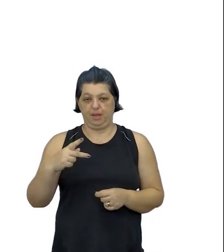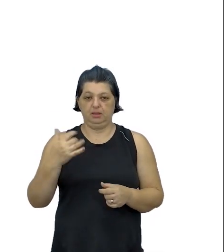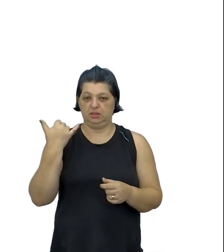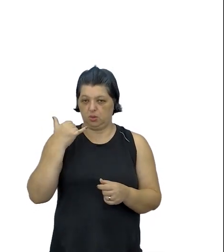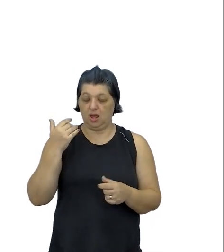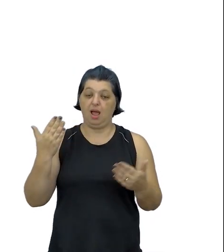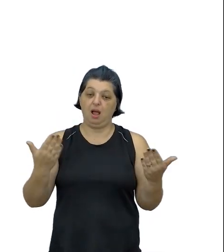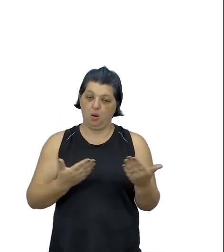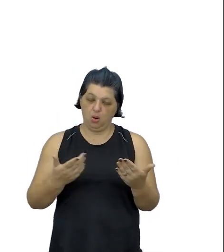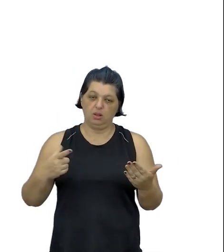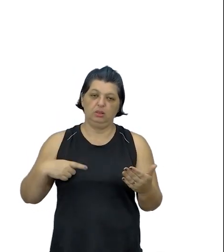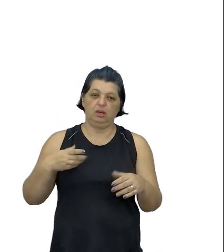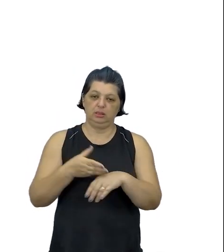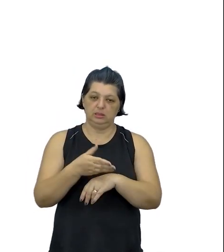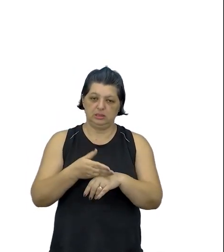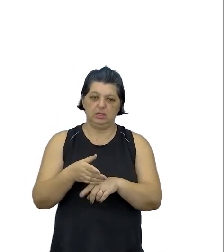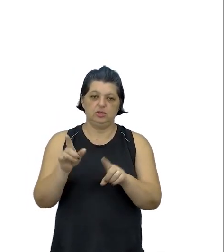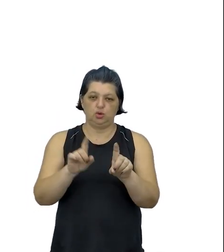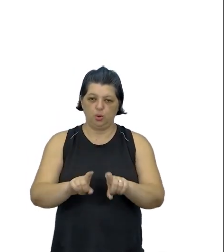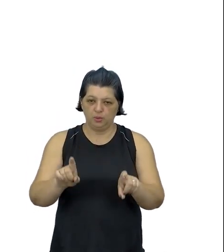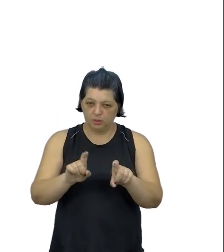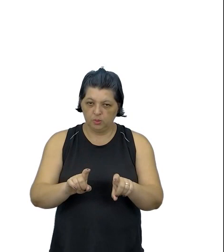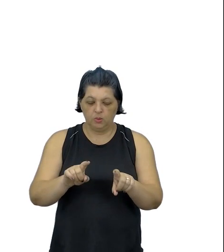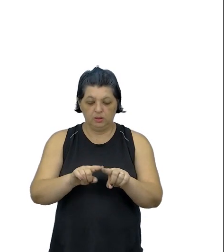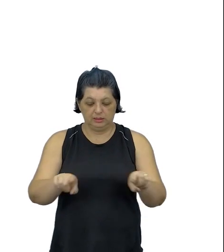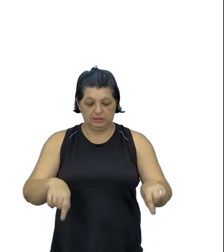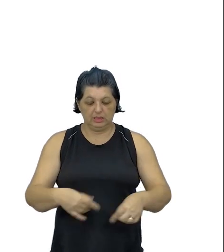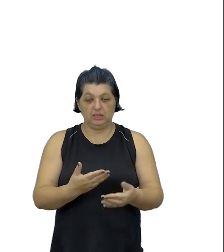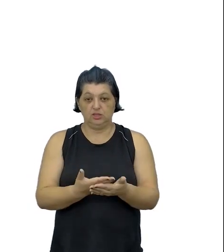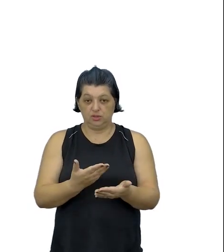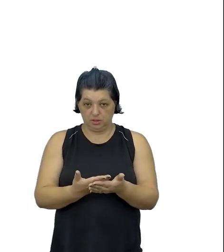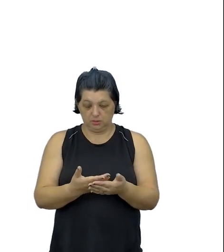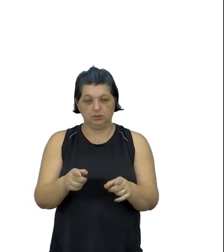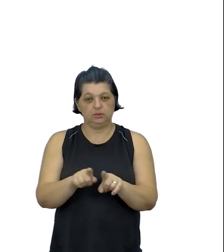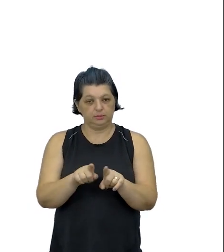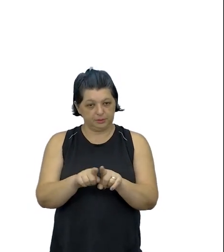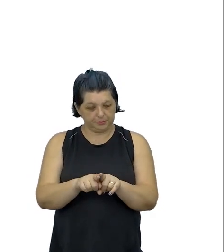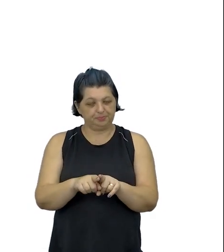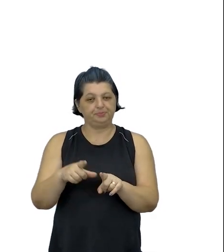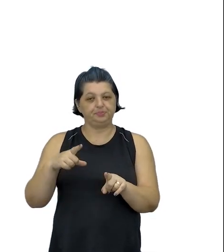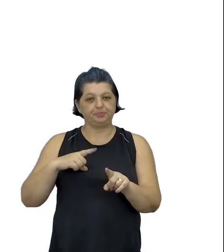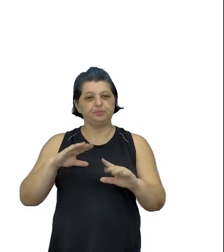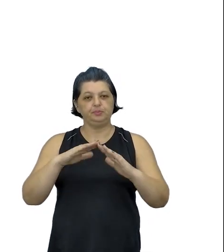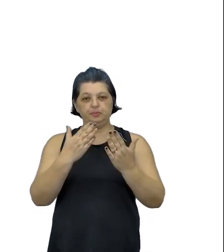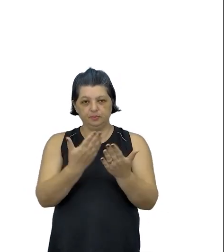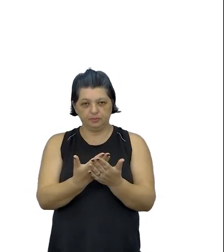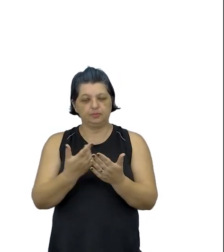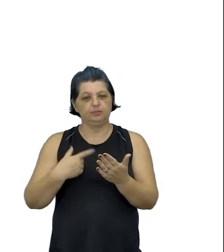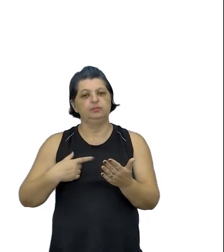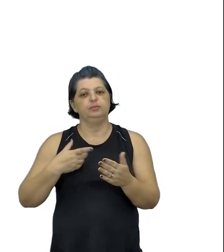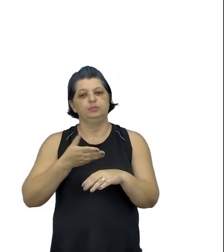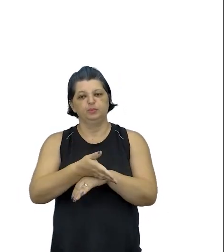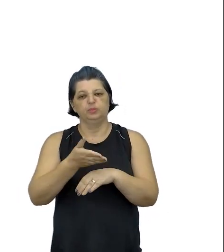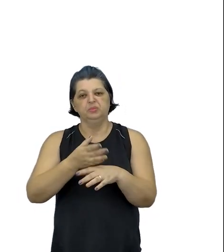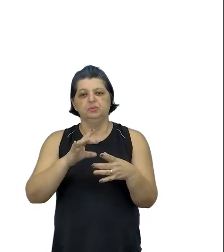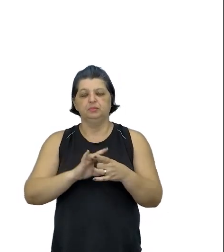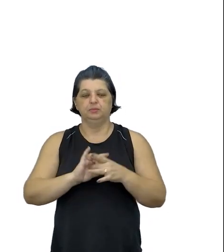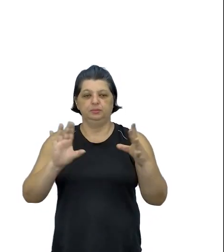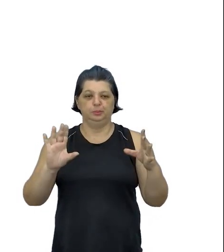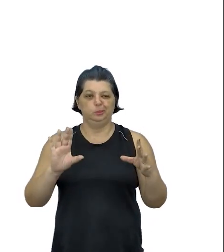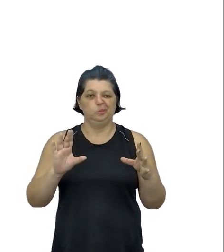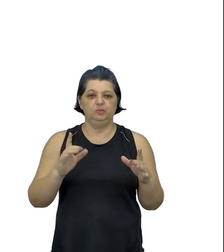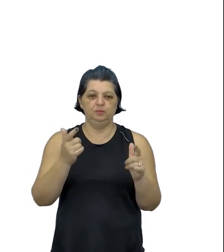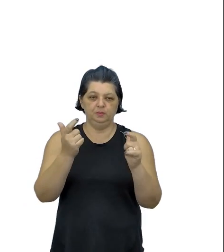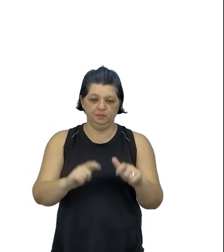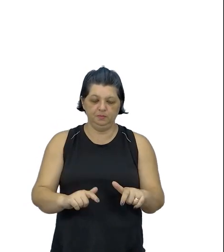pelos computadores, as salas de aulas nas escolas têm já o acesso liberado, é uma fonte de